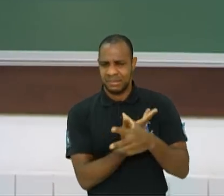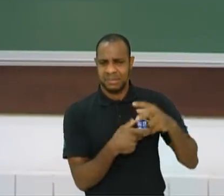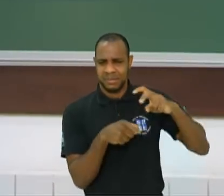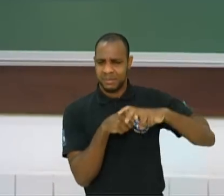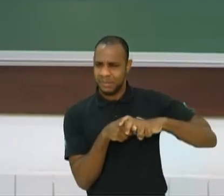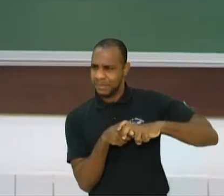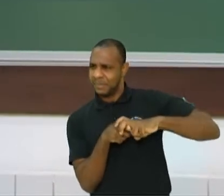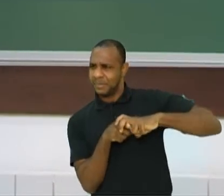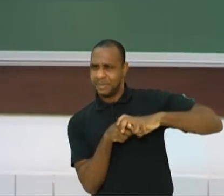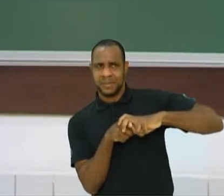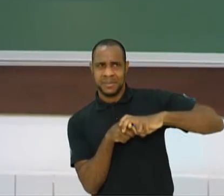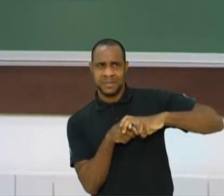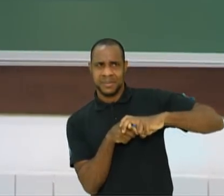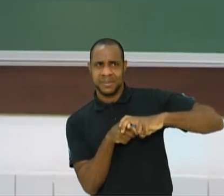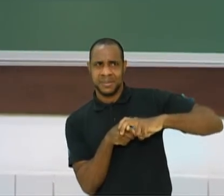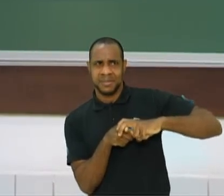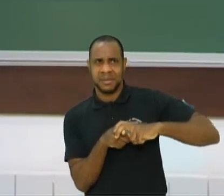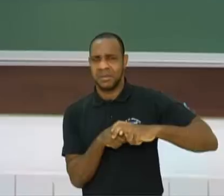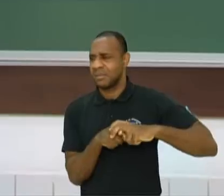e